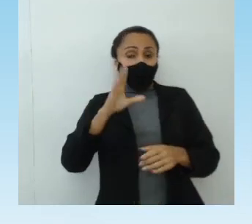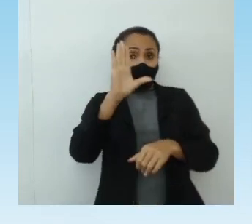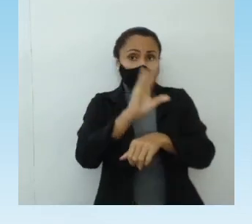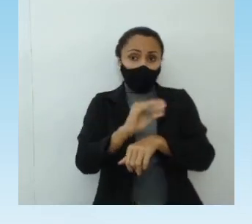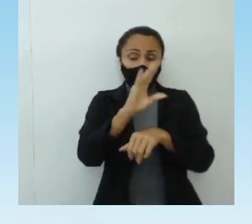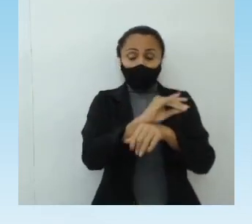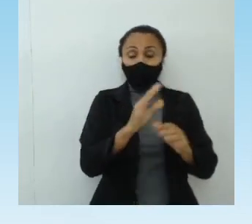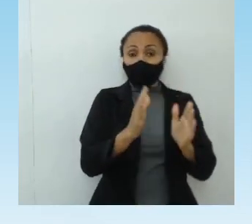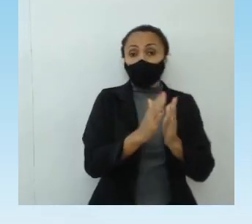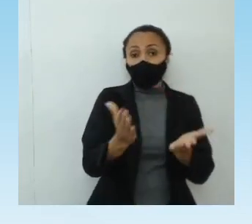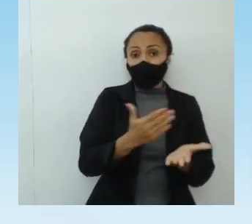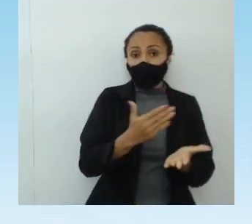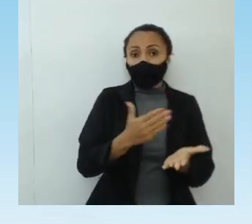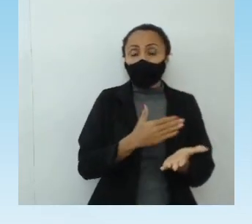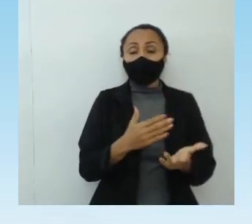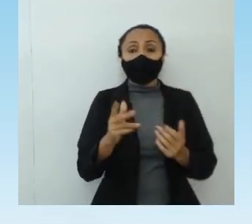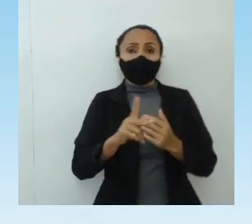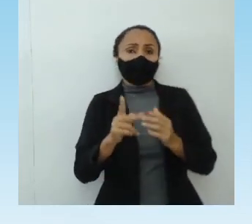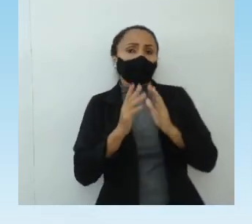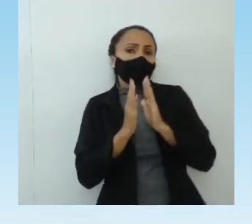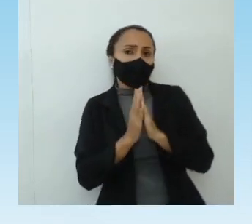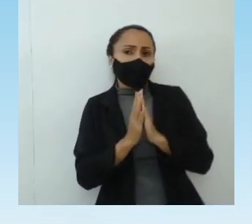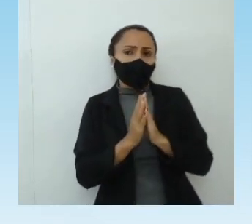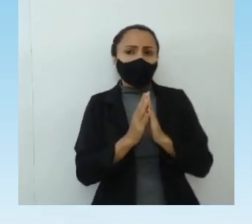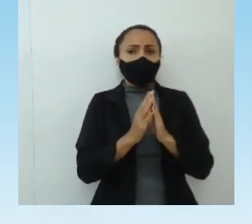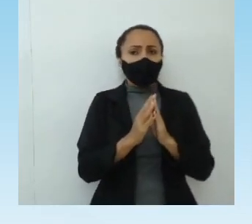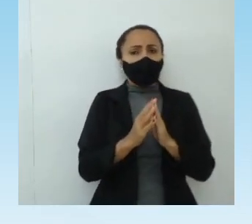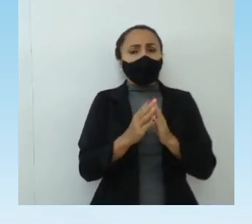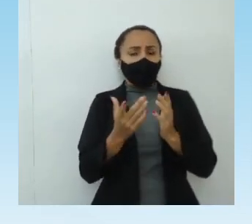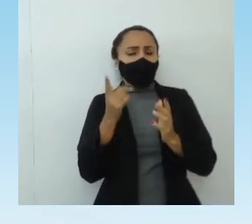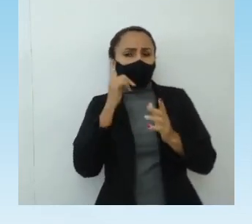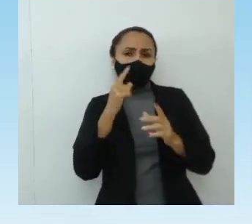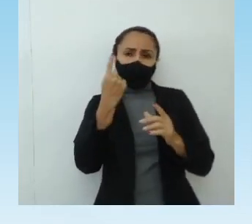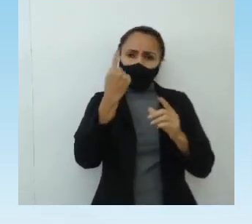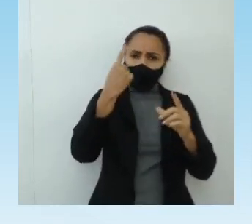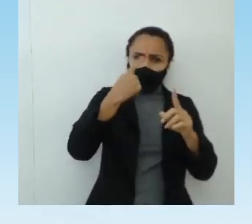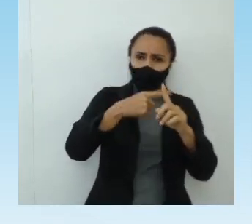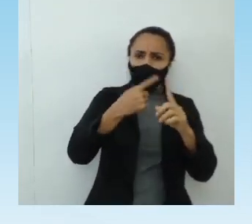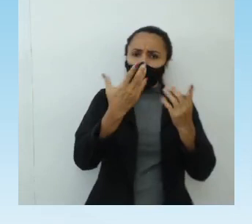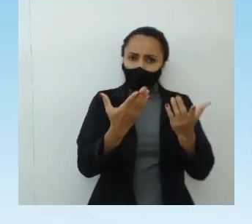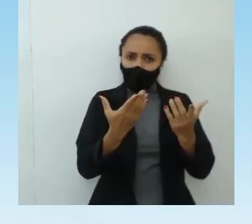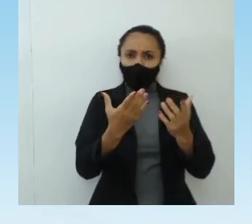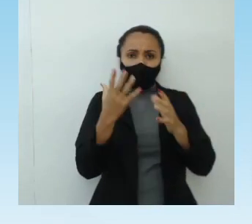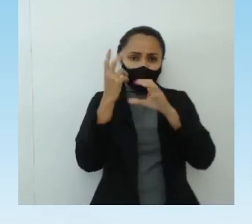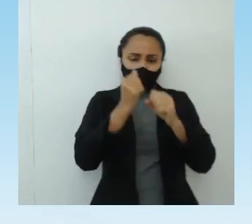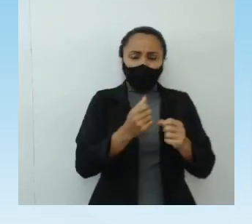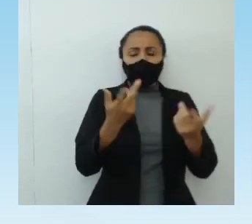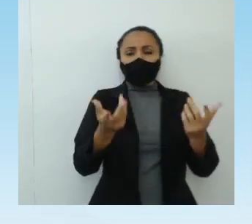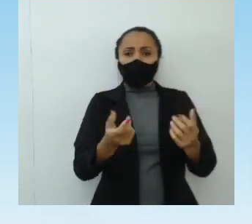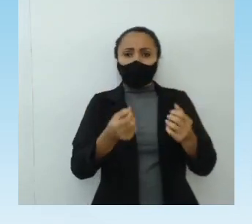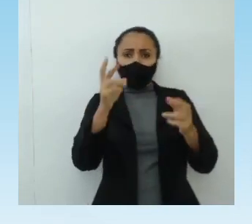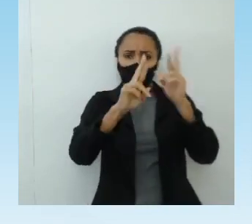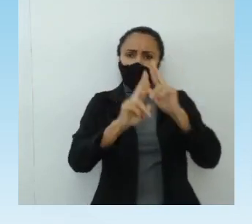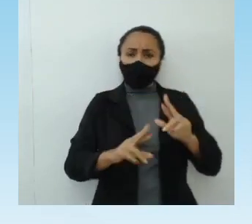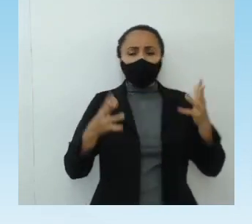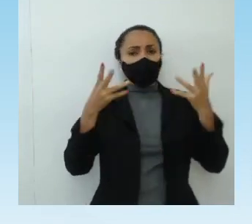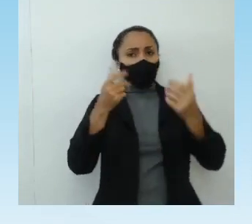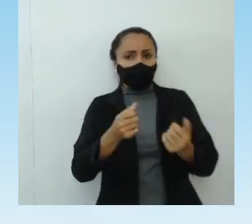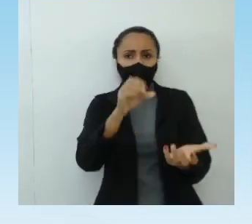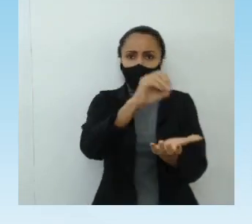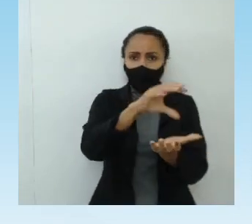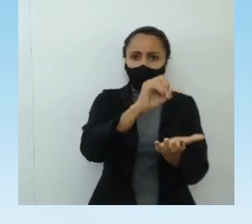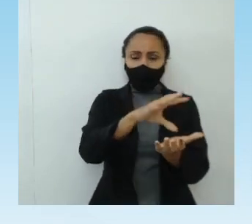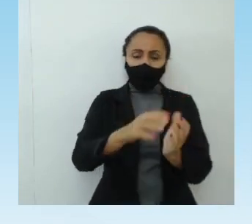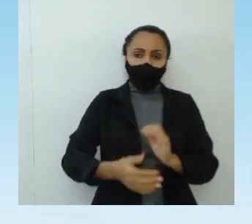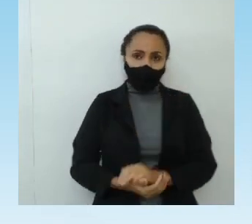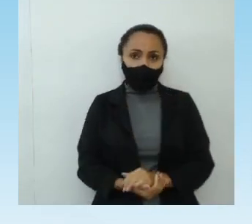teu caderno. E professor, por favor, dá um pontinho ao aluno do oitavo ano que fez o desafio das videoaulas do EducaPE, tá? Entra